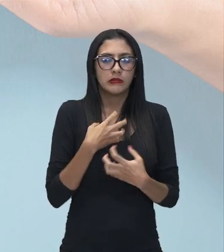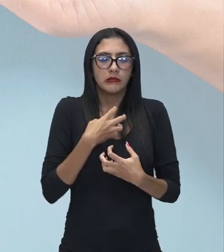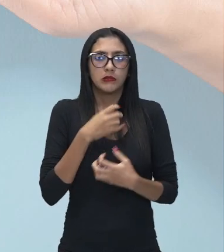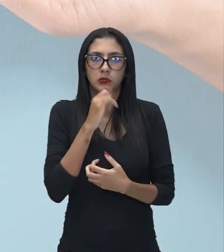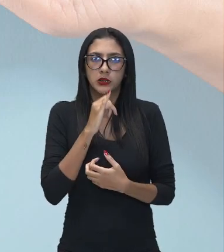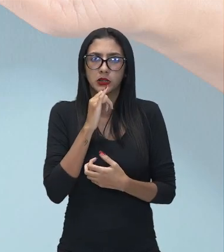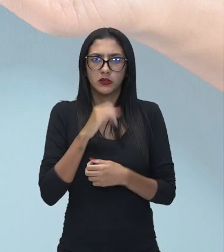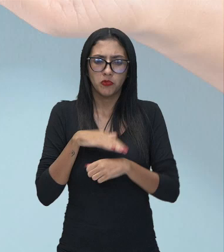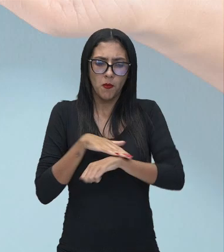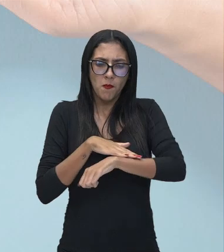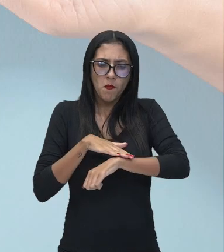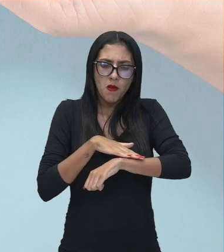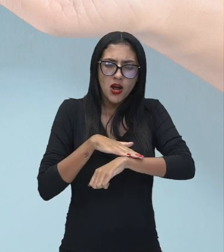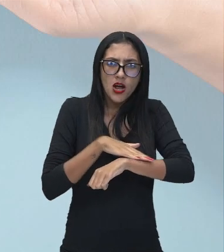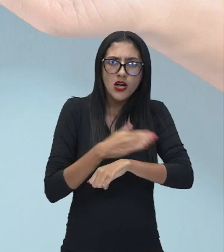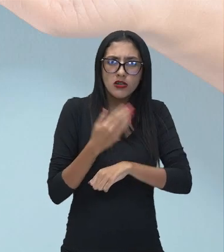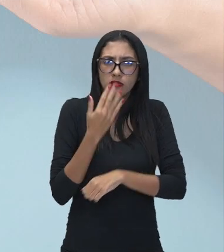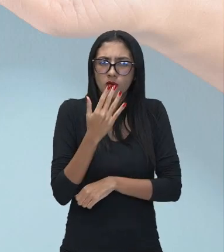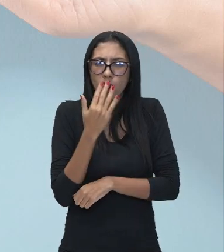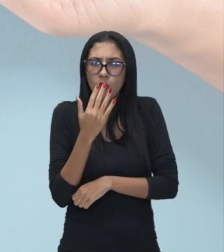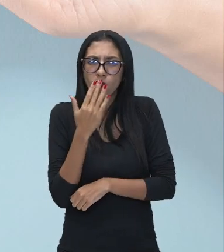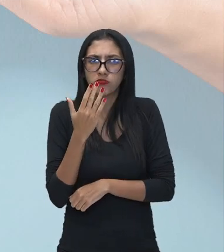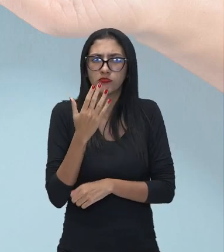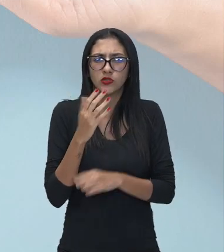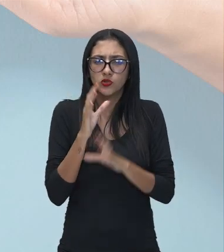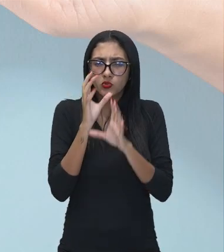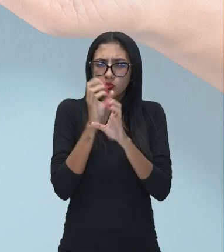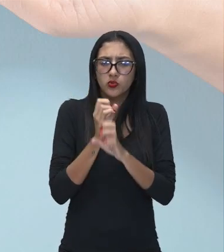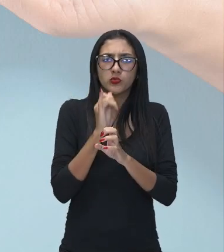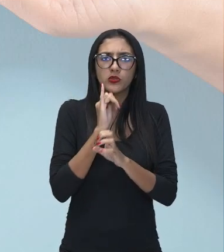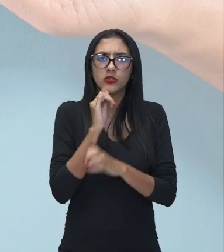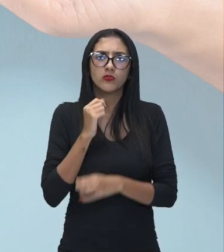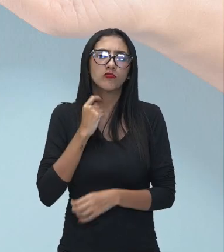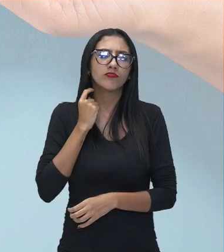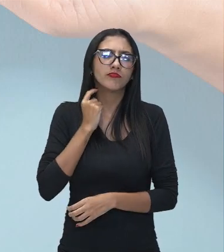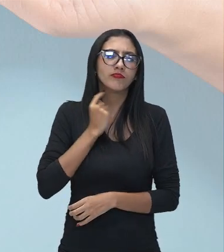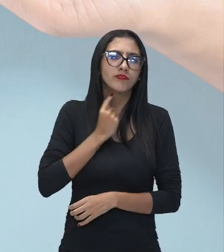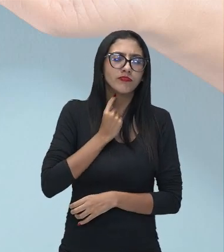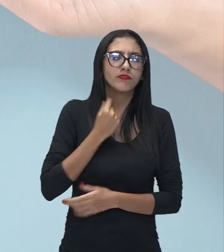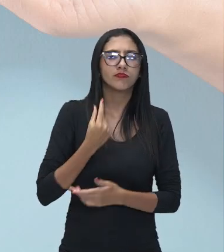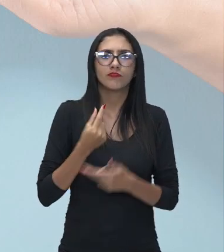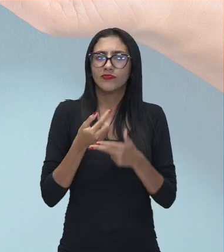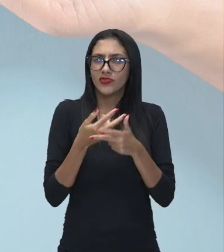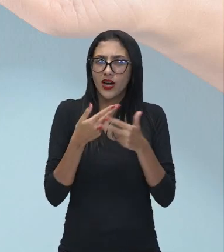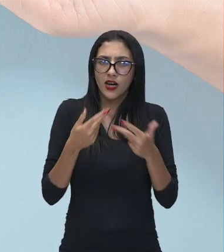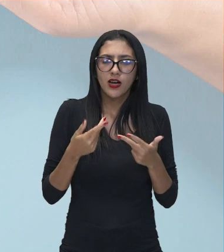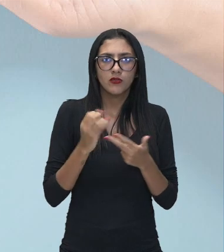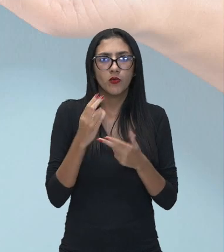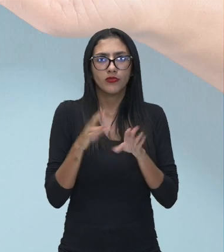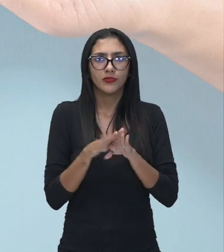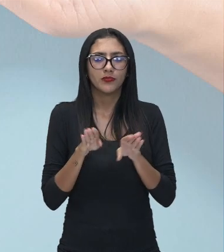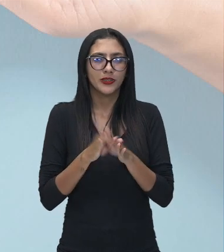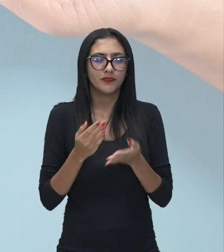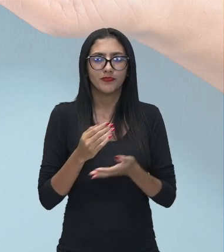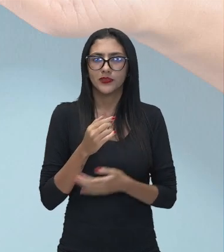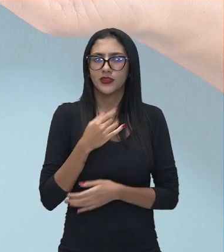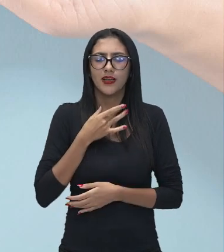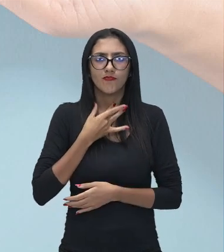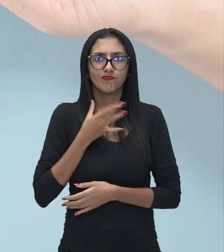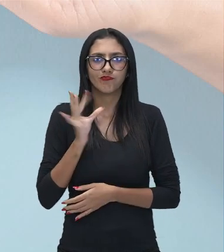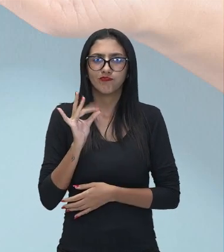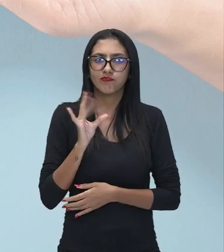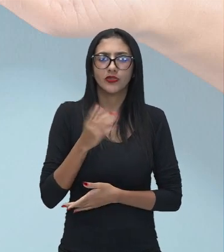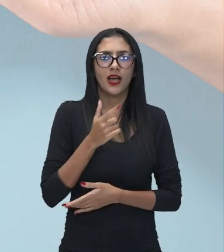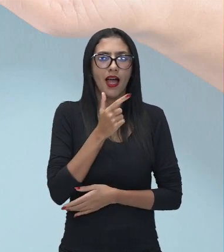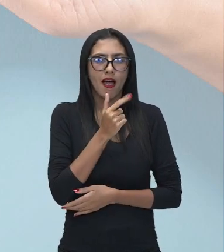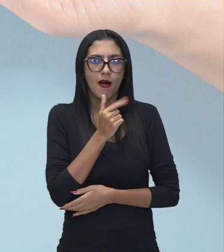manchas escurecidas em regiões como pescoço, axila, virilha, pode sentir sede em excesso, né,